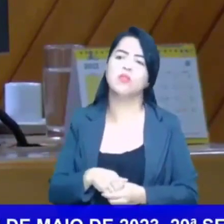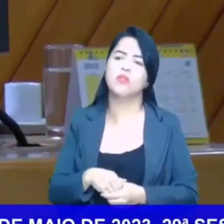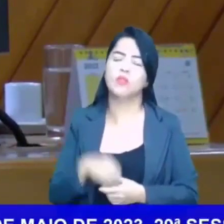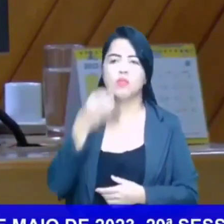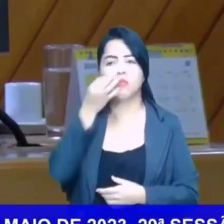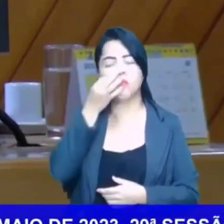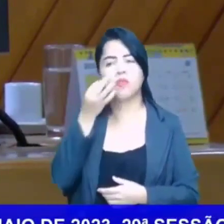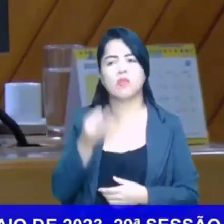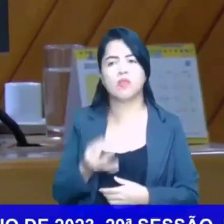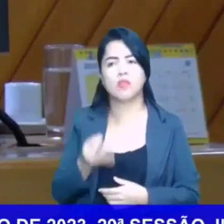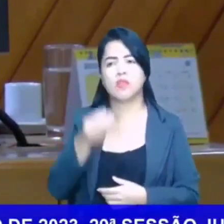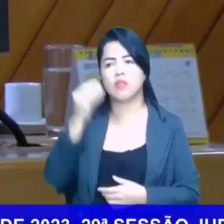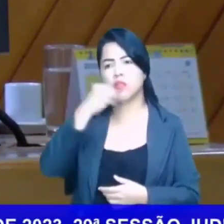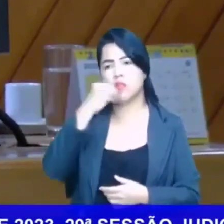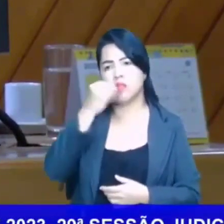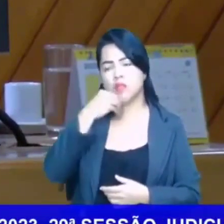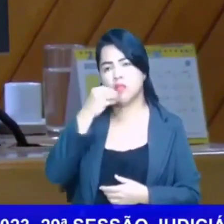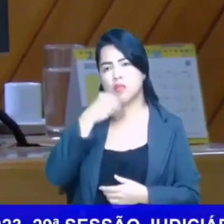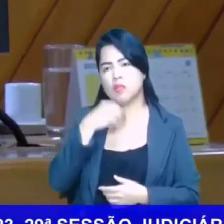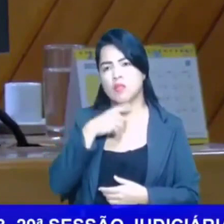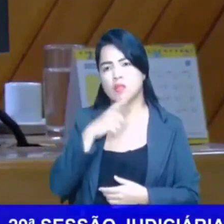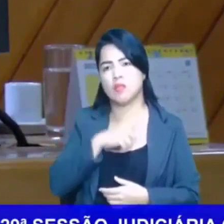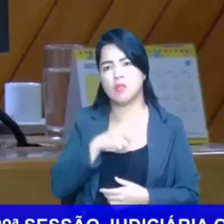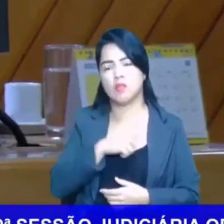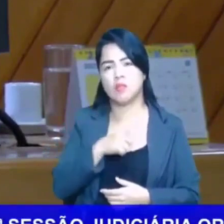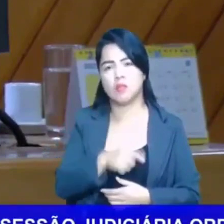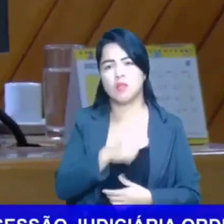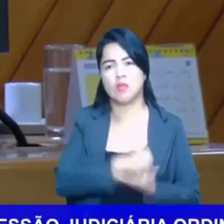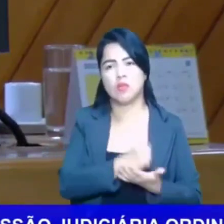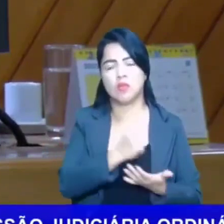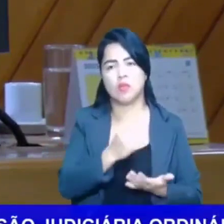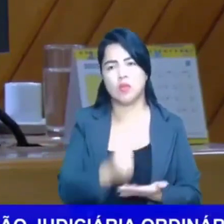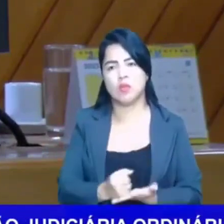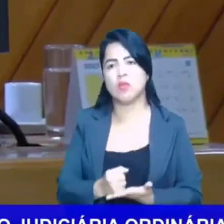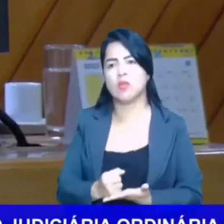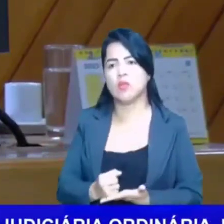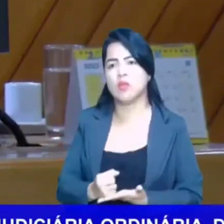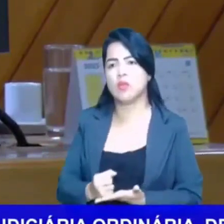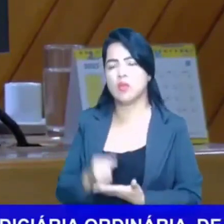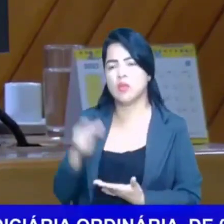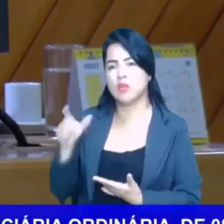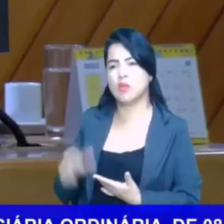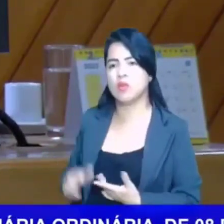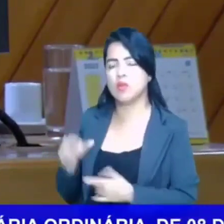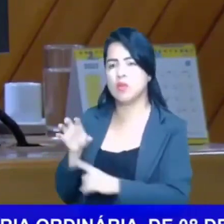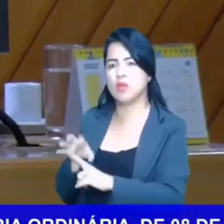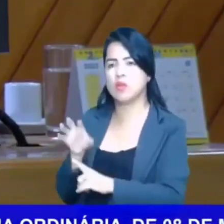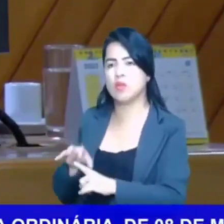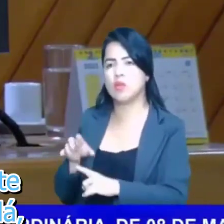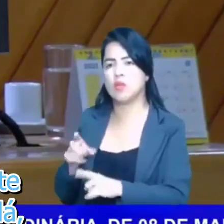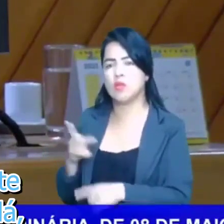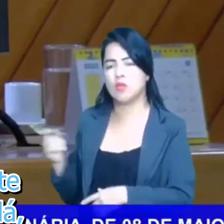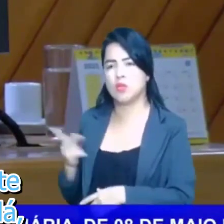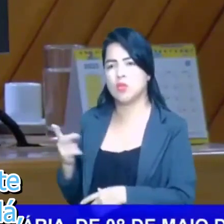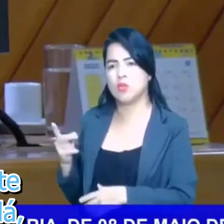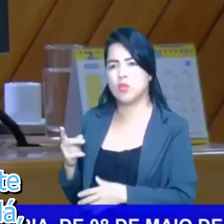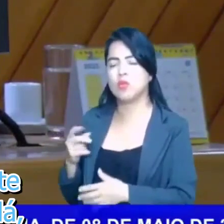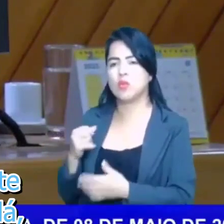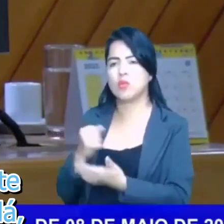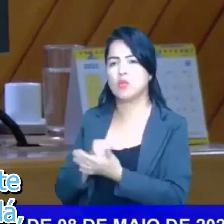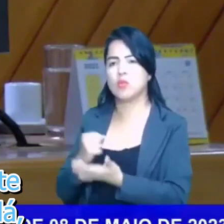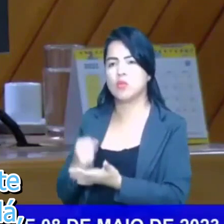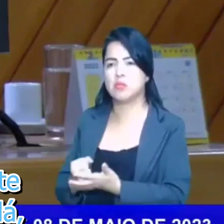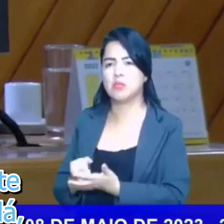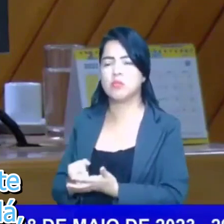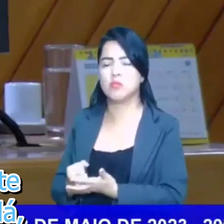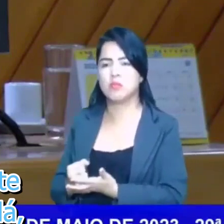eu vejo fragilidade probatória da suposta contratação do influenciador digital pelos investigados nas eleições